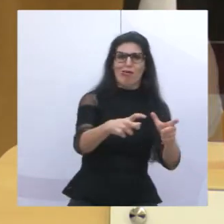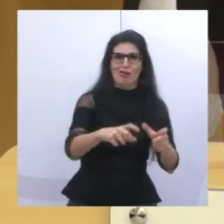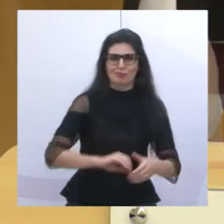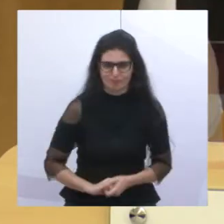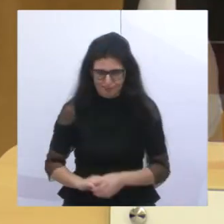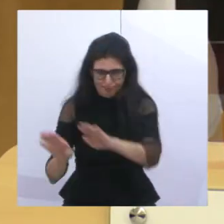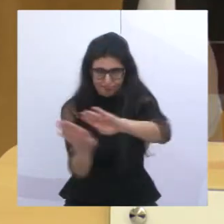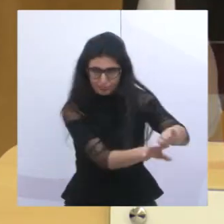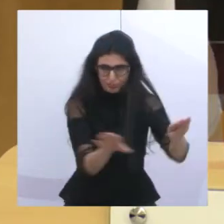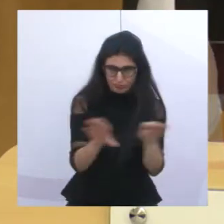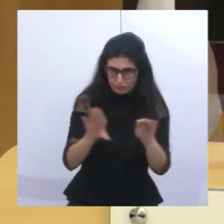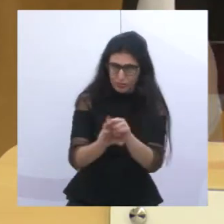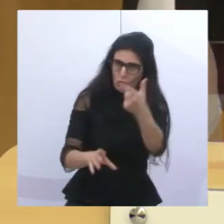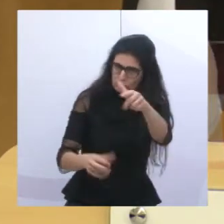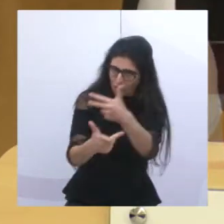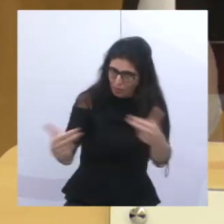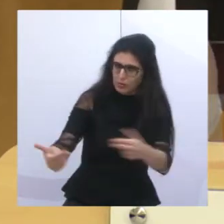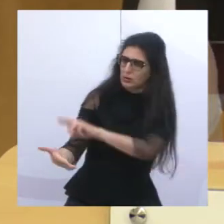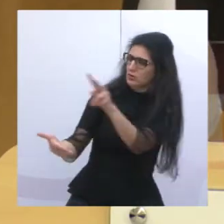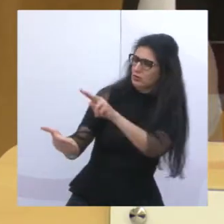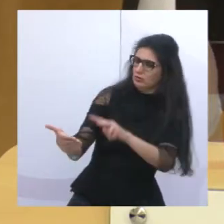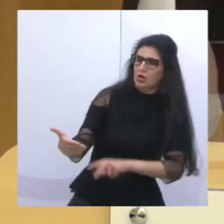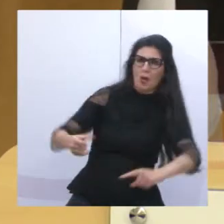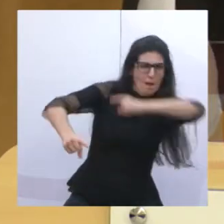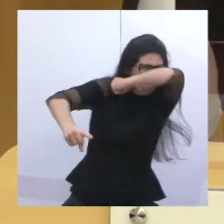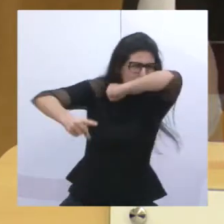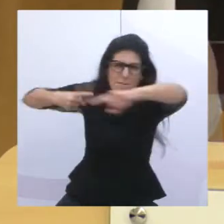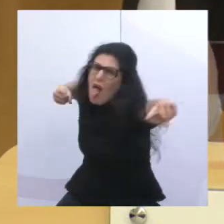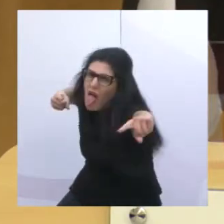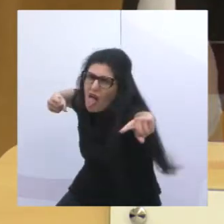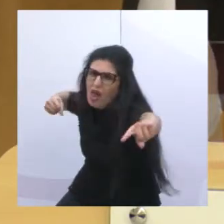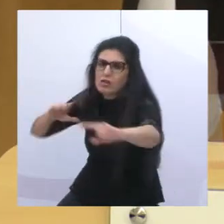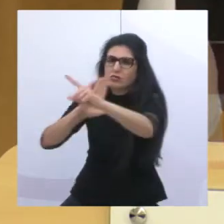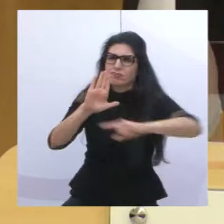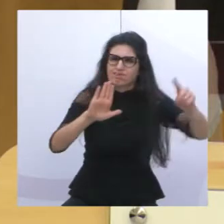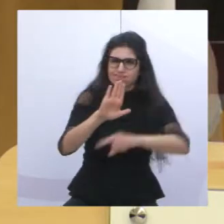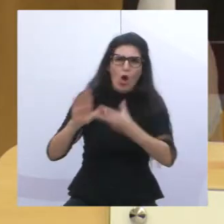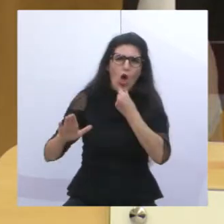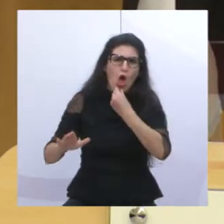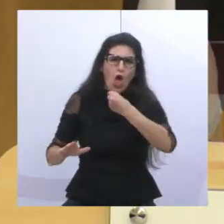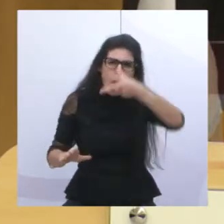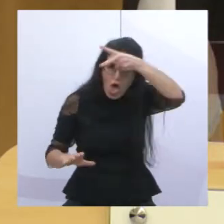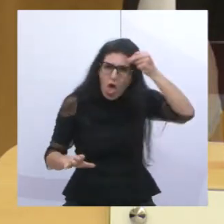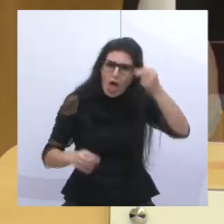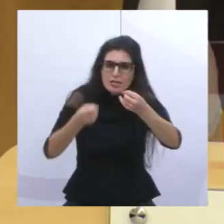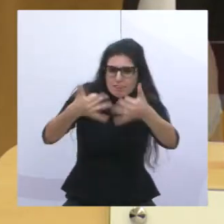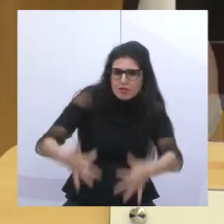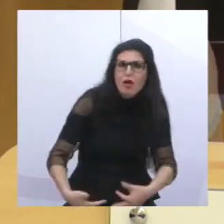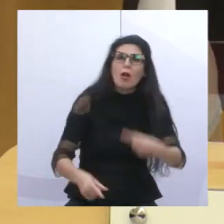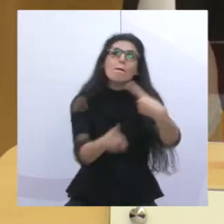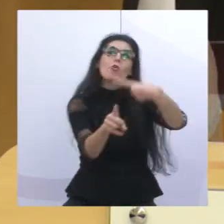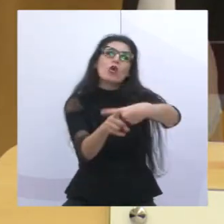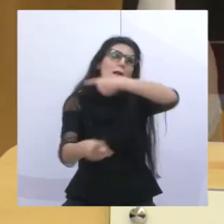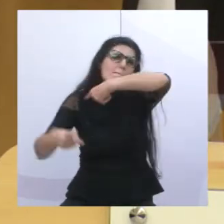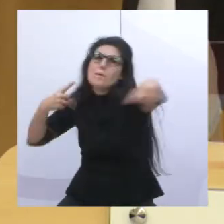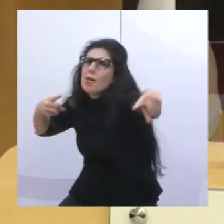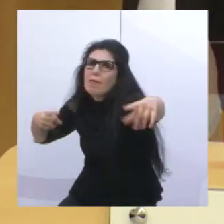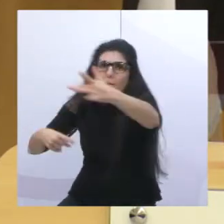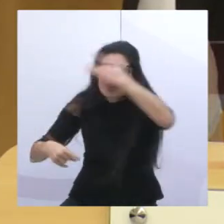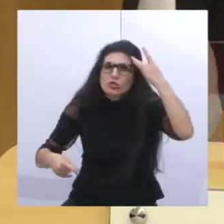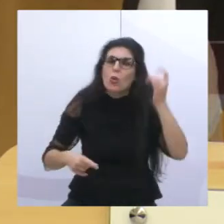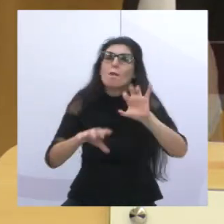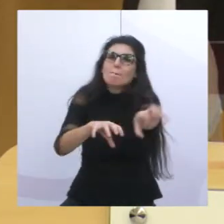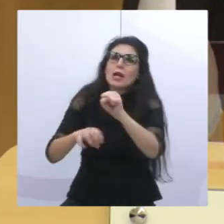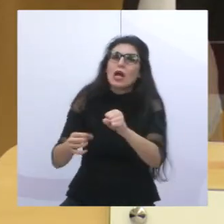Ele diz assim, olha, isso aqui é o veto dele, tá? Ele está justificando o veto aqui, ó. A proposta legislativa, na